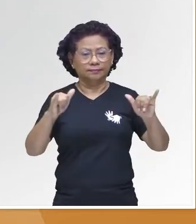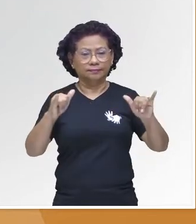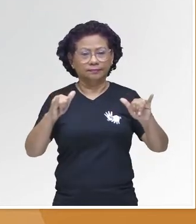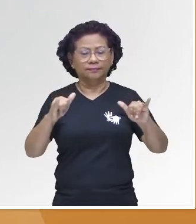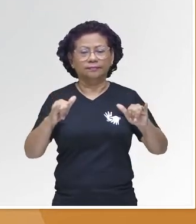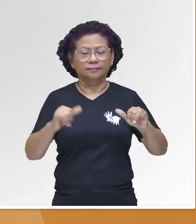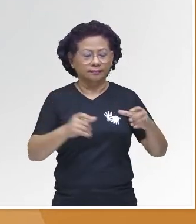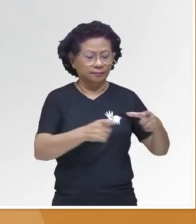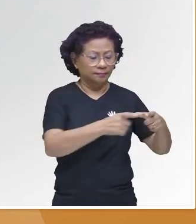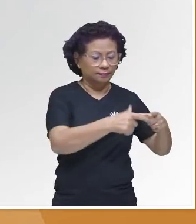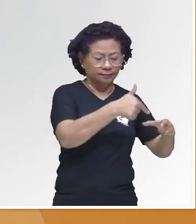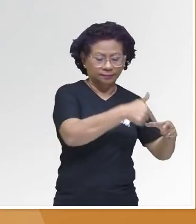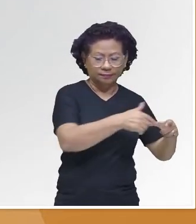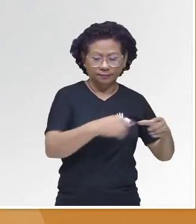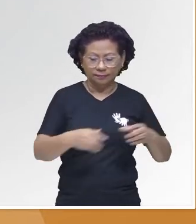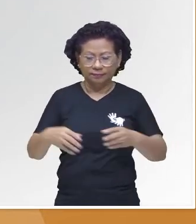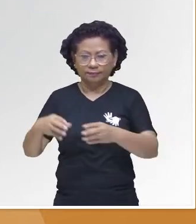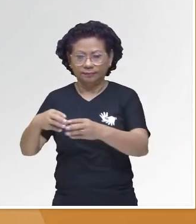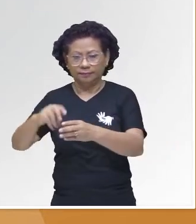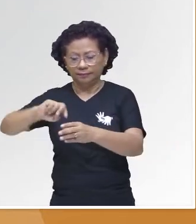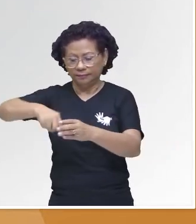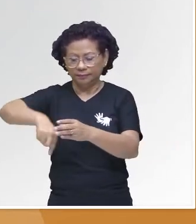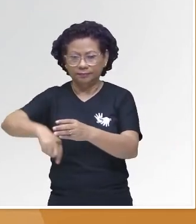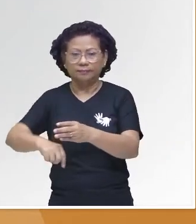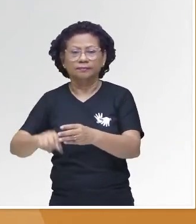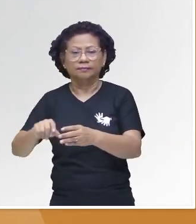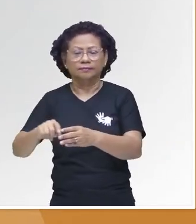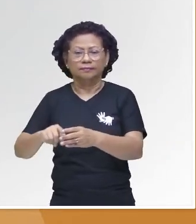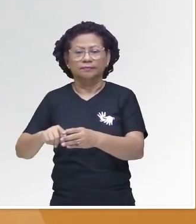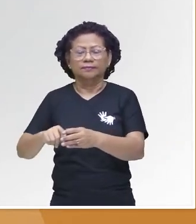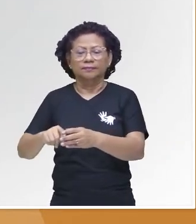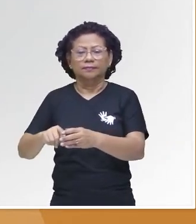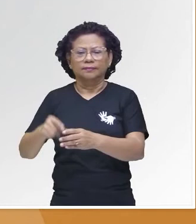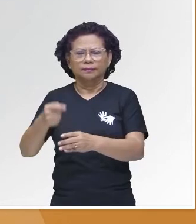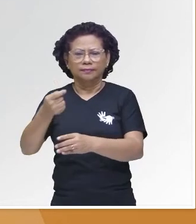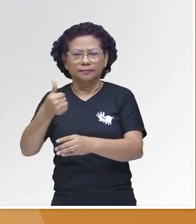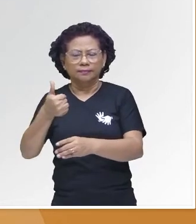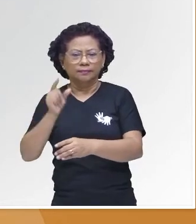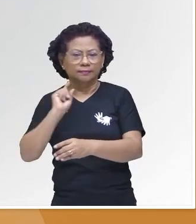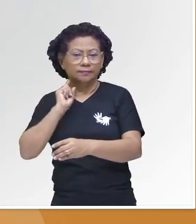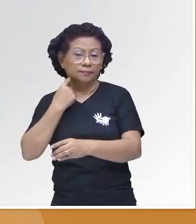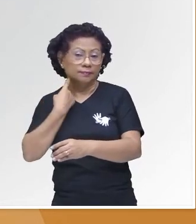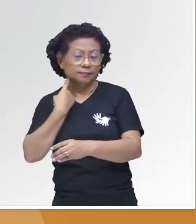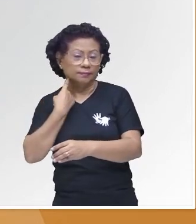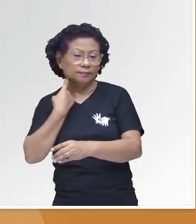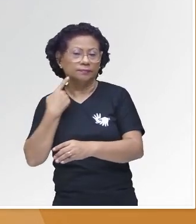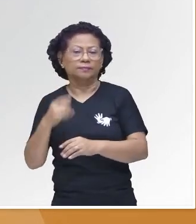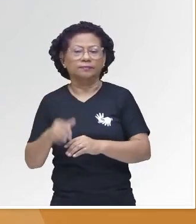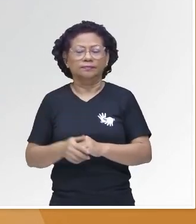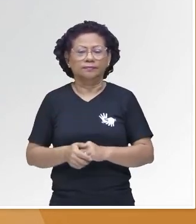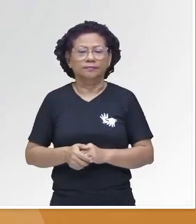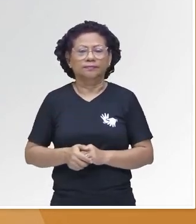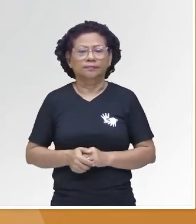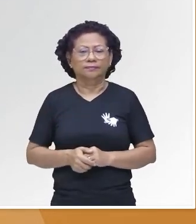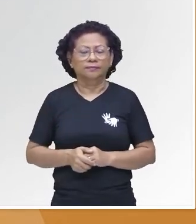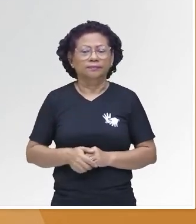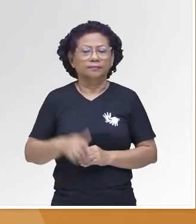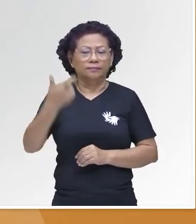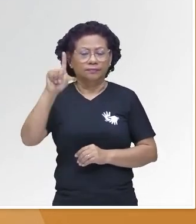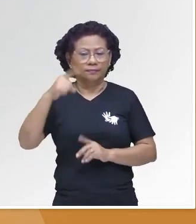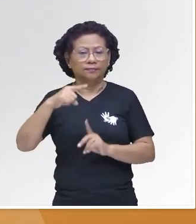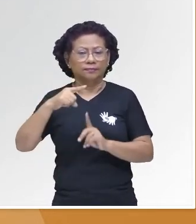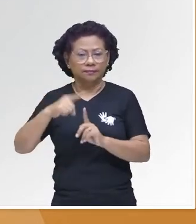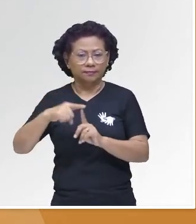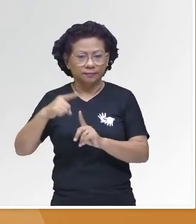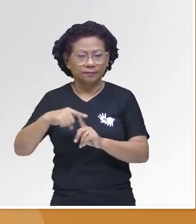conjunta com o petróleo, tá? É menos poluente do que outros combustíveis